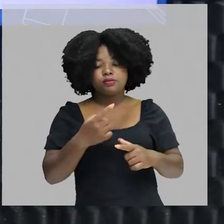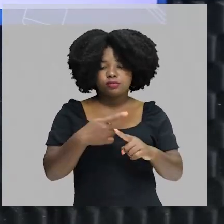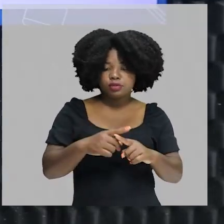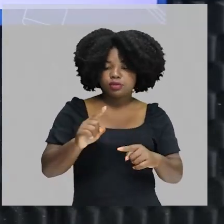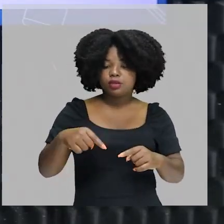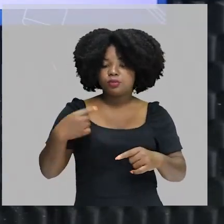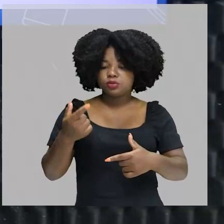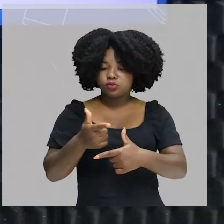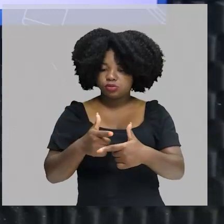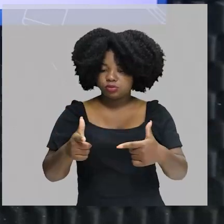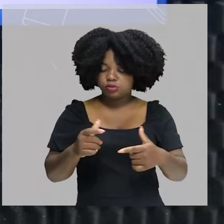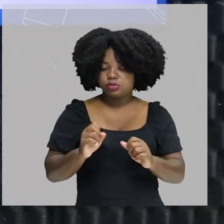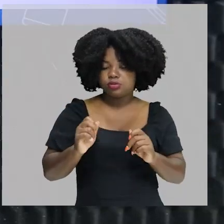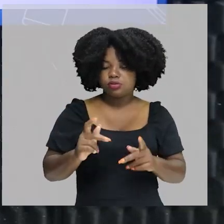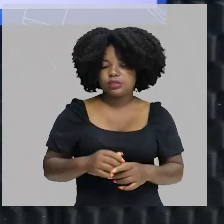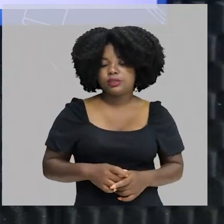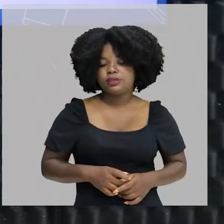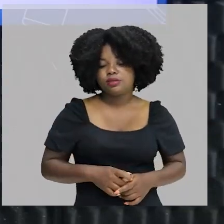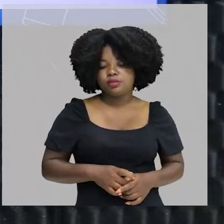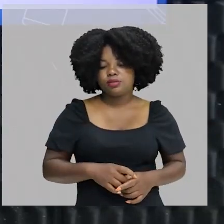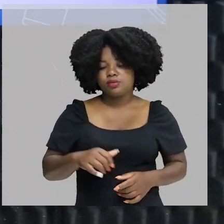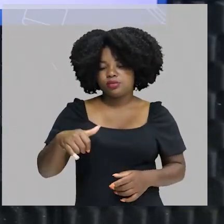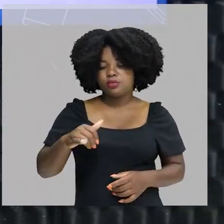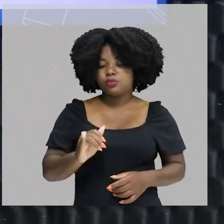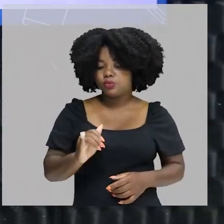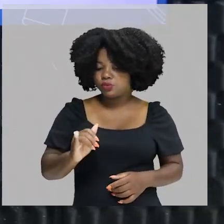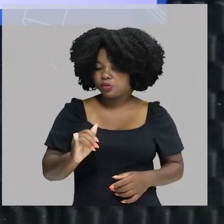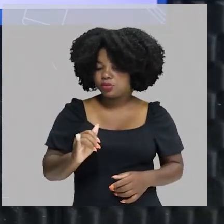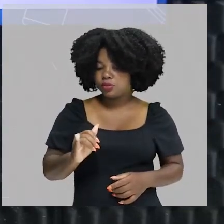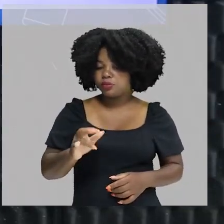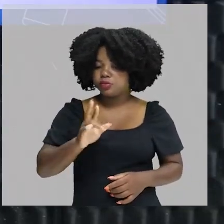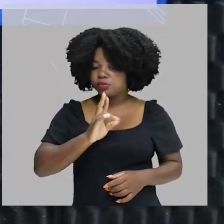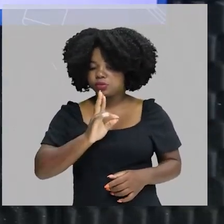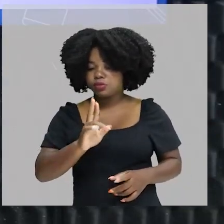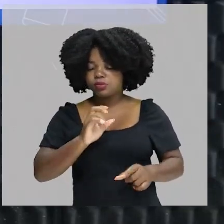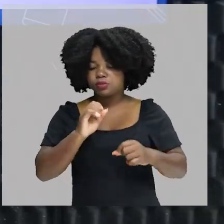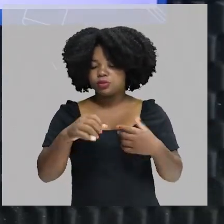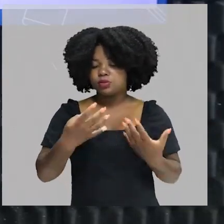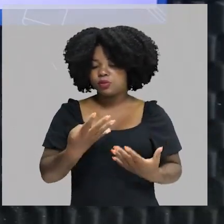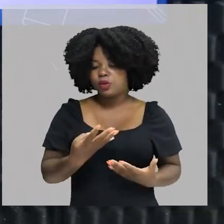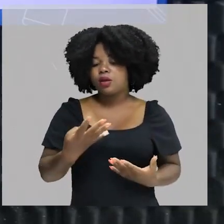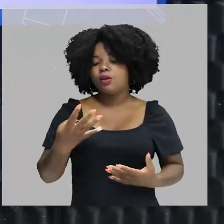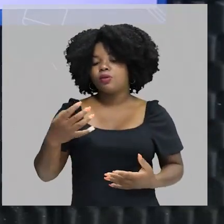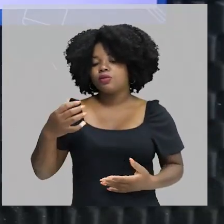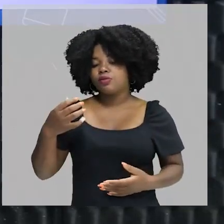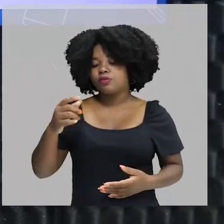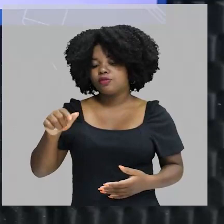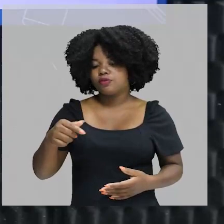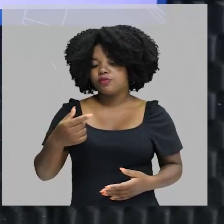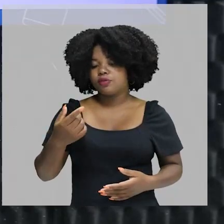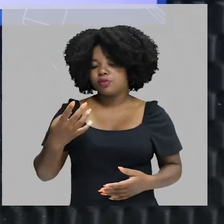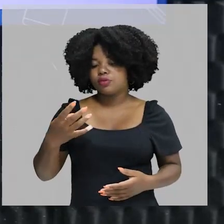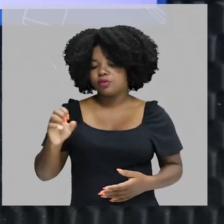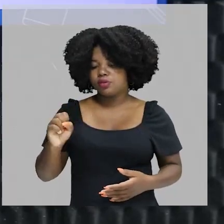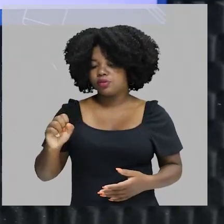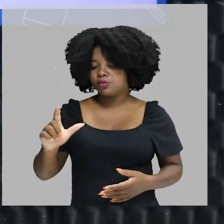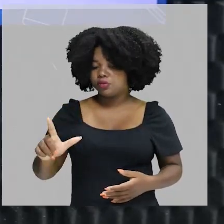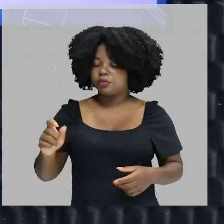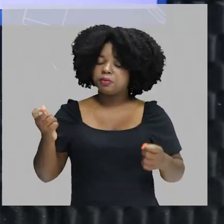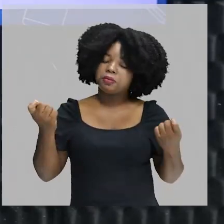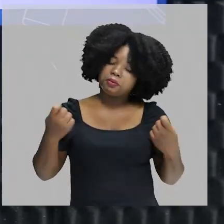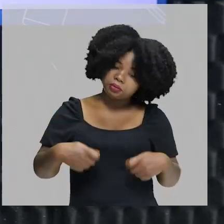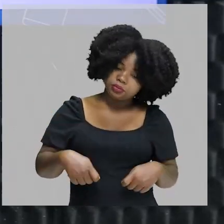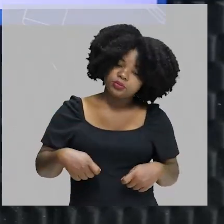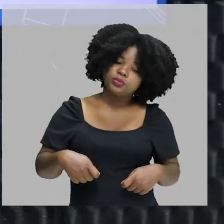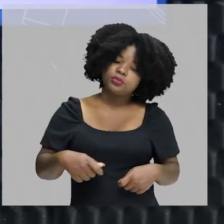multiplicar e depois dividir. Eu cheguei a um resultado de 4,48 litros. Mas você